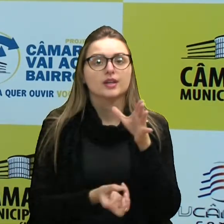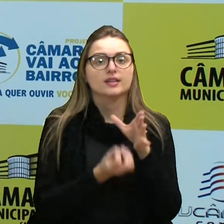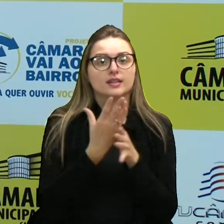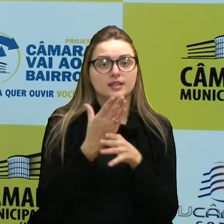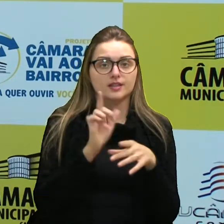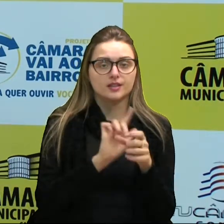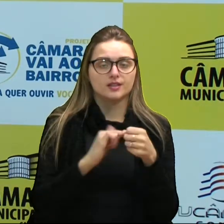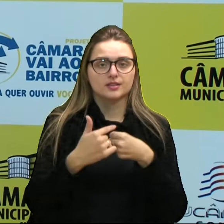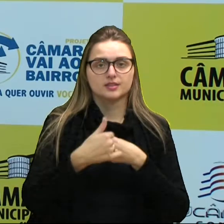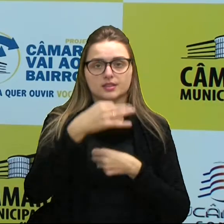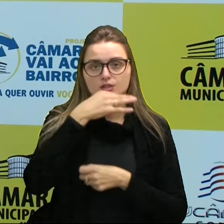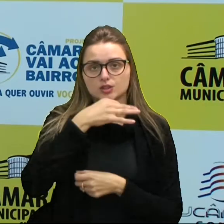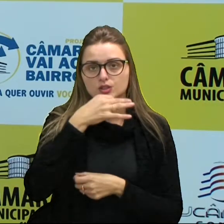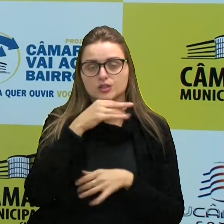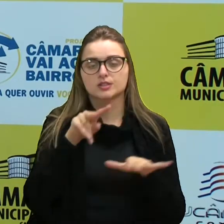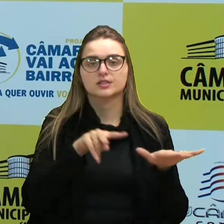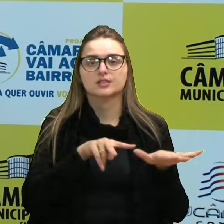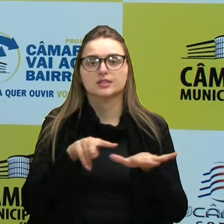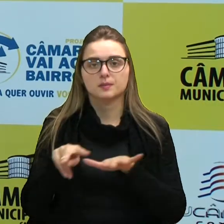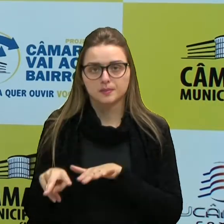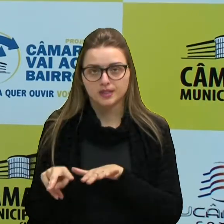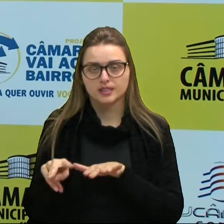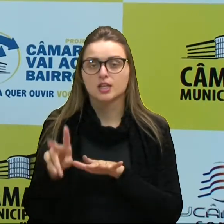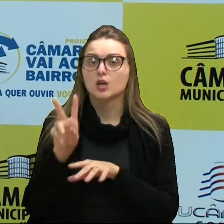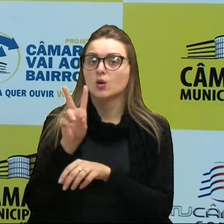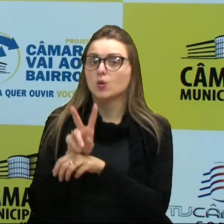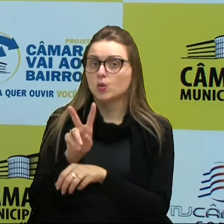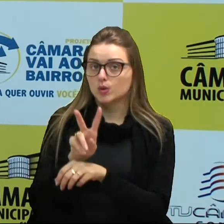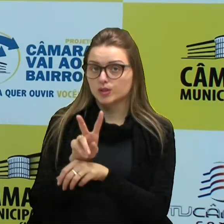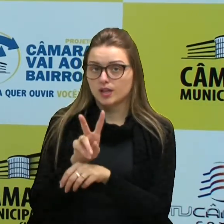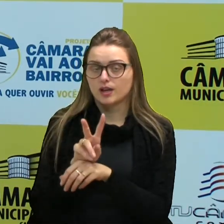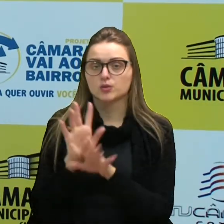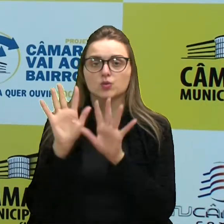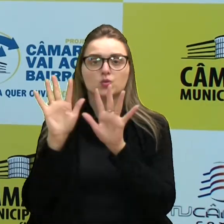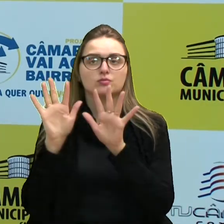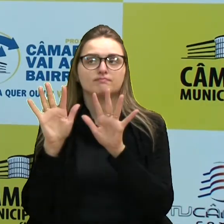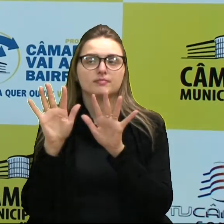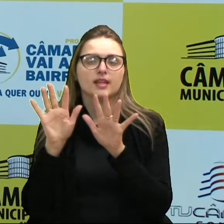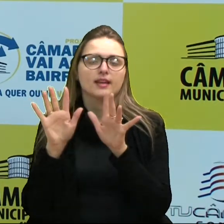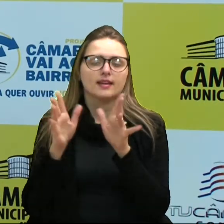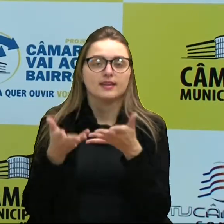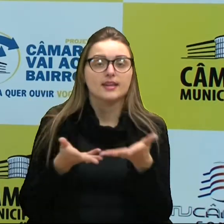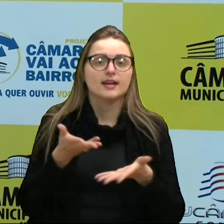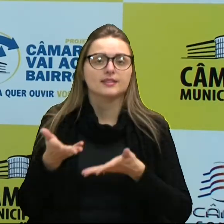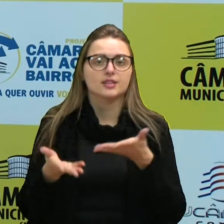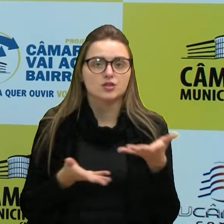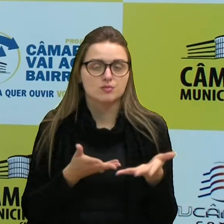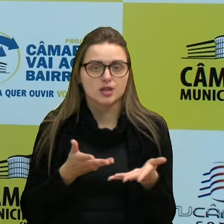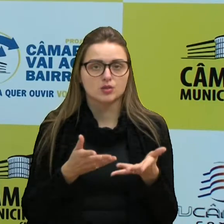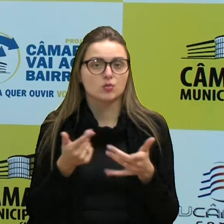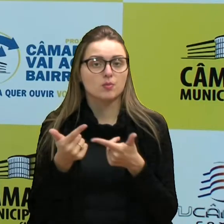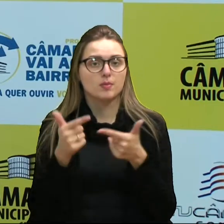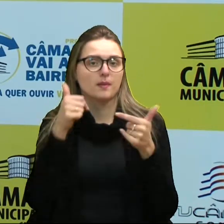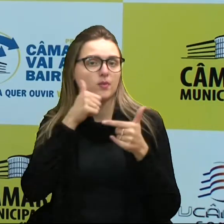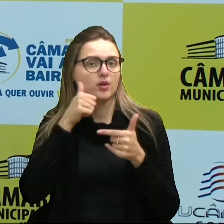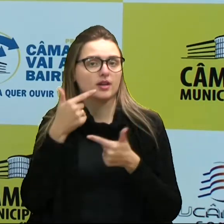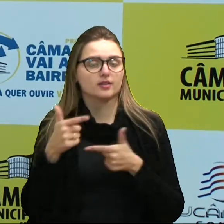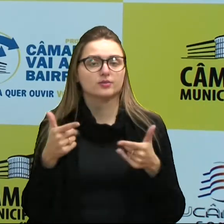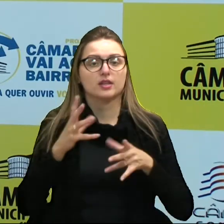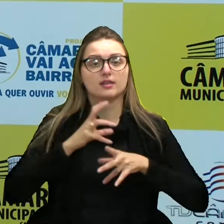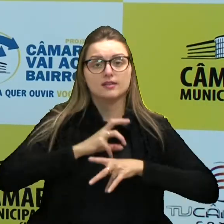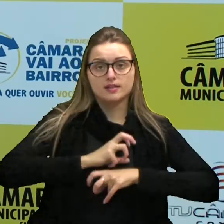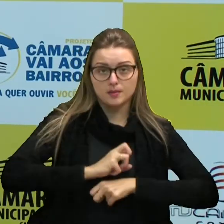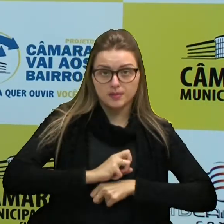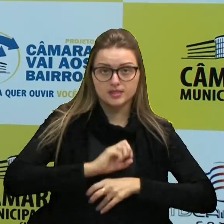de Caxias do Sul a Semana de Combate e Prevenção à Depressão Pós-Parto. Projeto de lei aprovado por unanimidade.